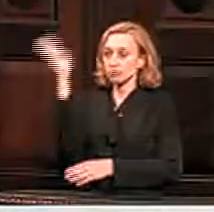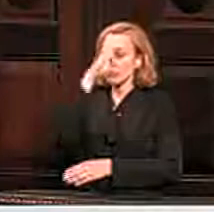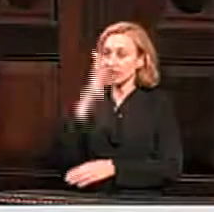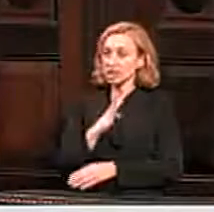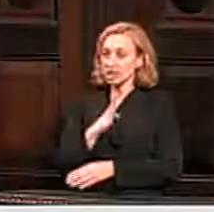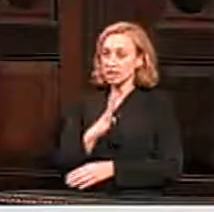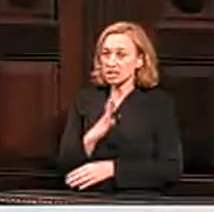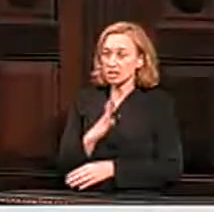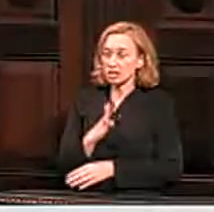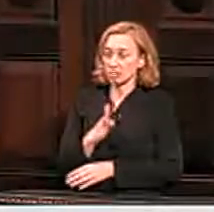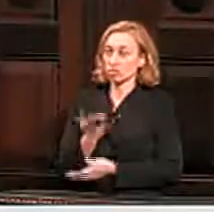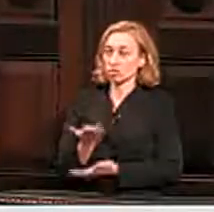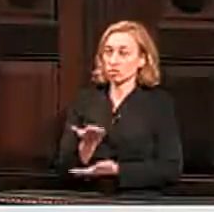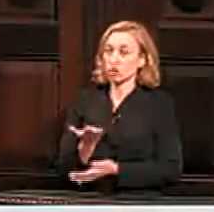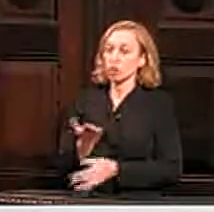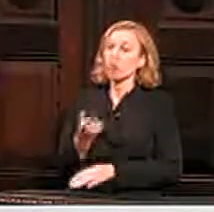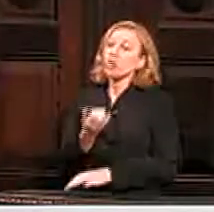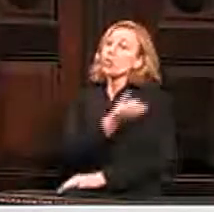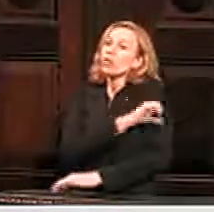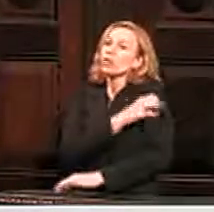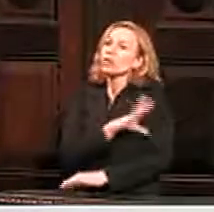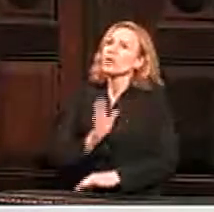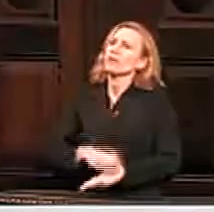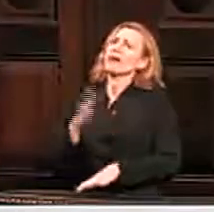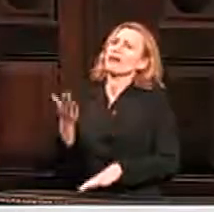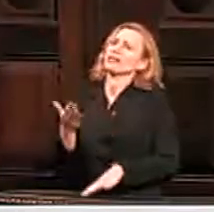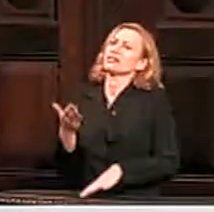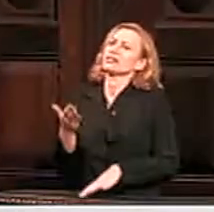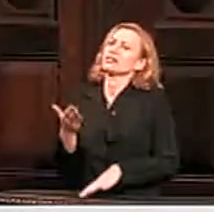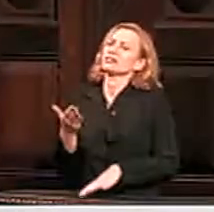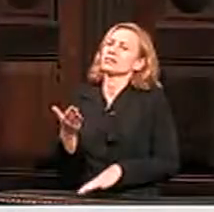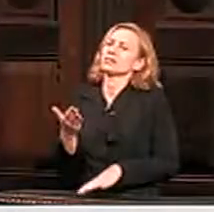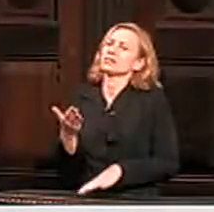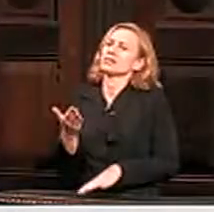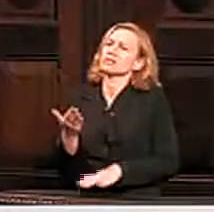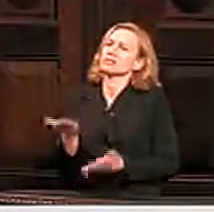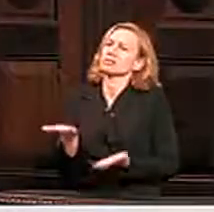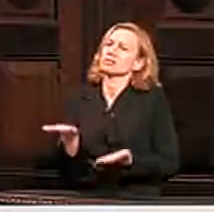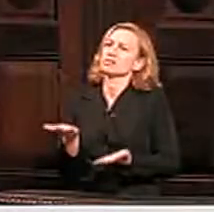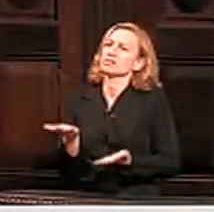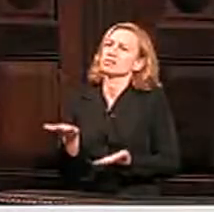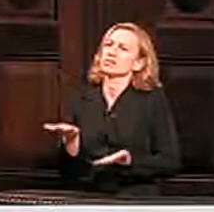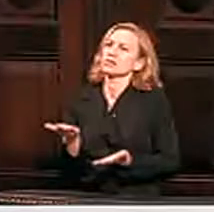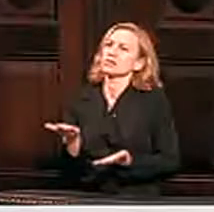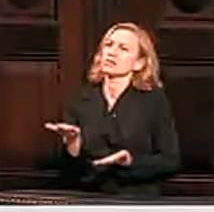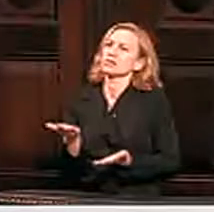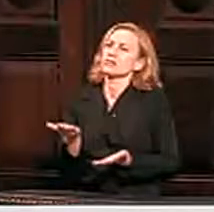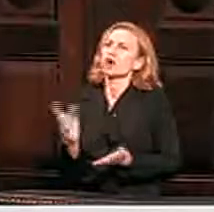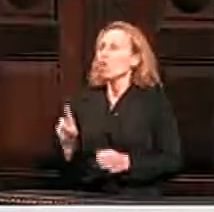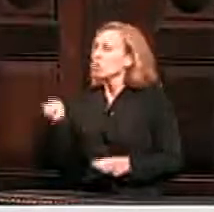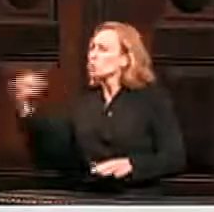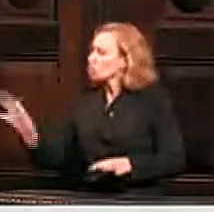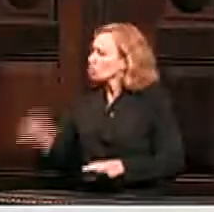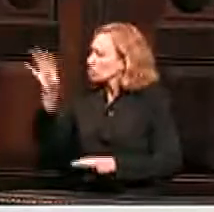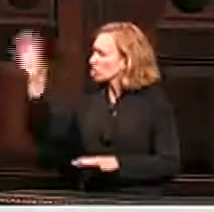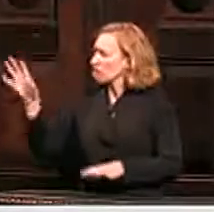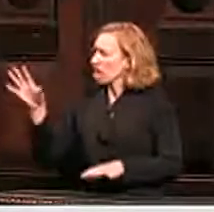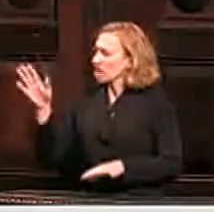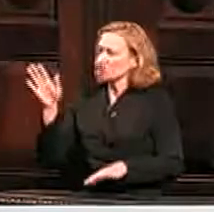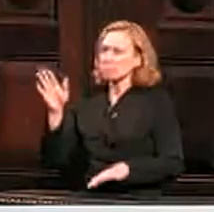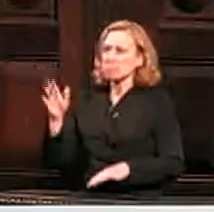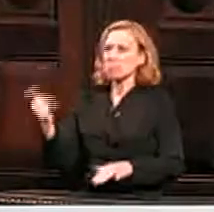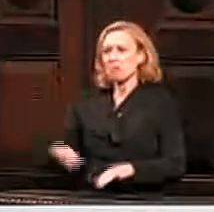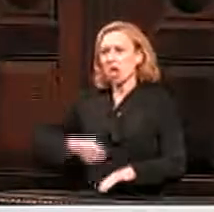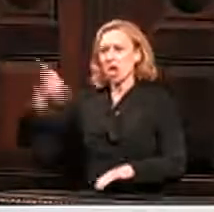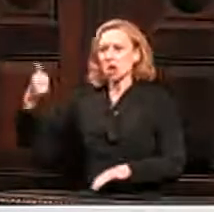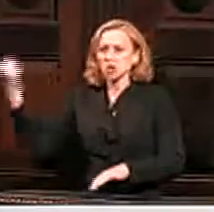Janeiro. Isso é bom que as pessoas saibam, mais alta que o Rio de Janeiro. Então o Rio de Janeiro não é... Fala